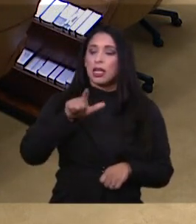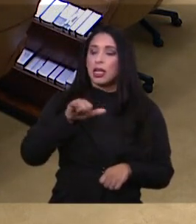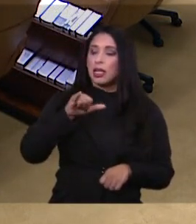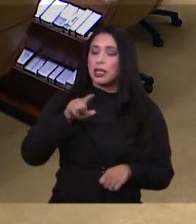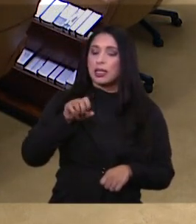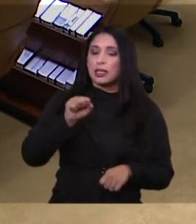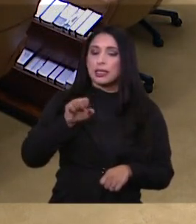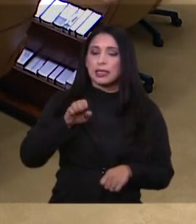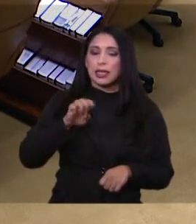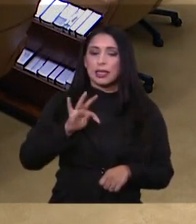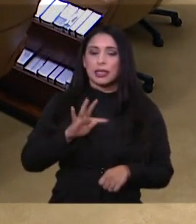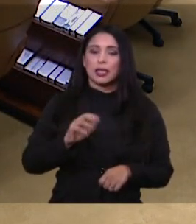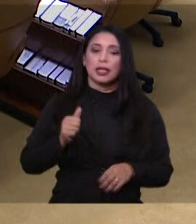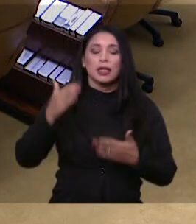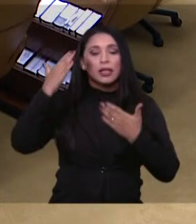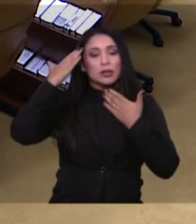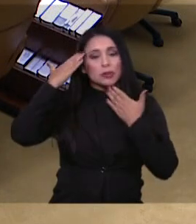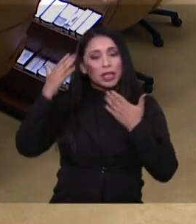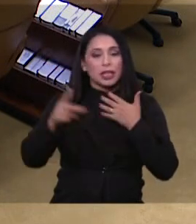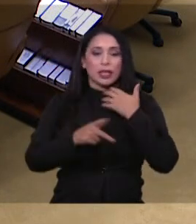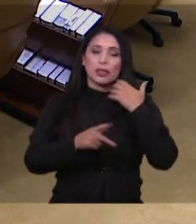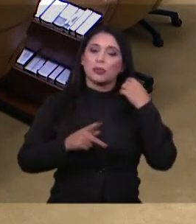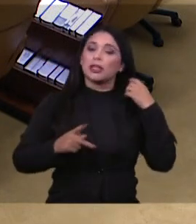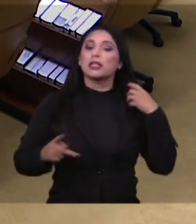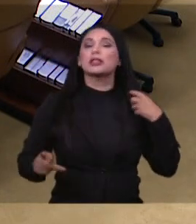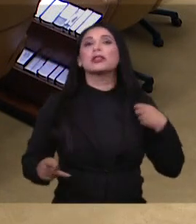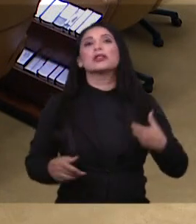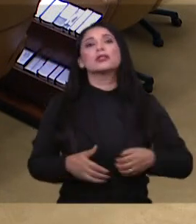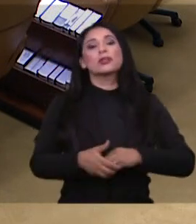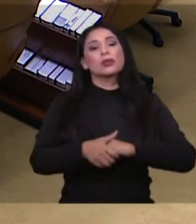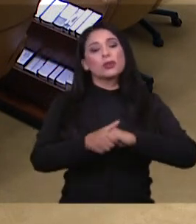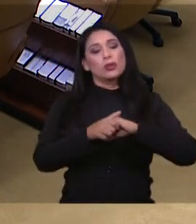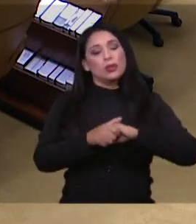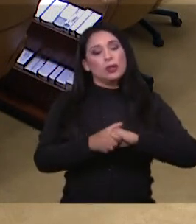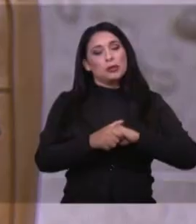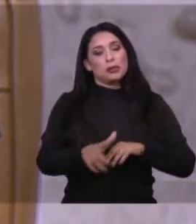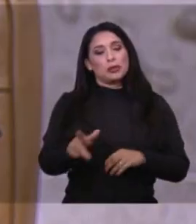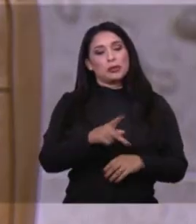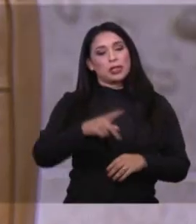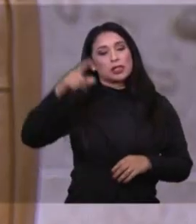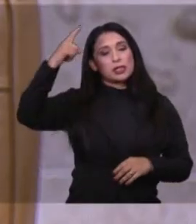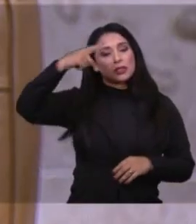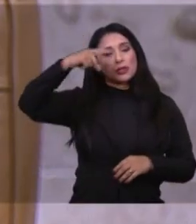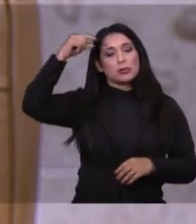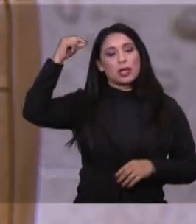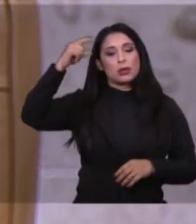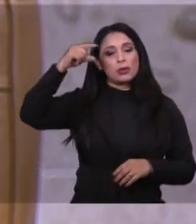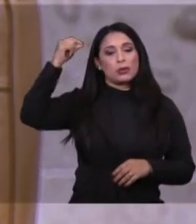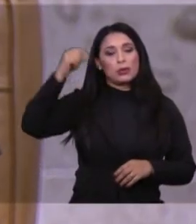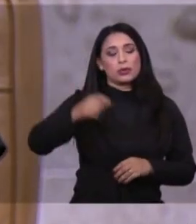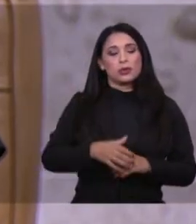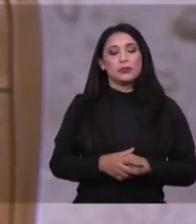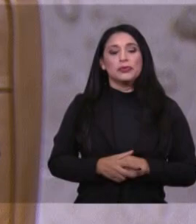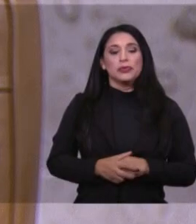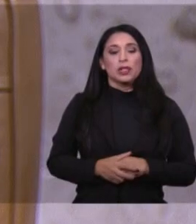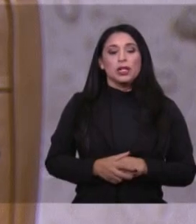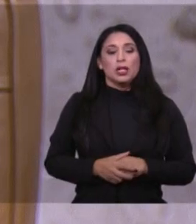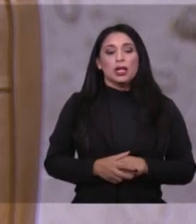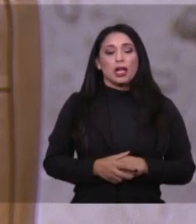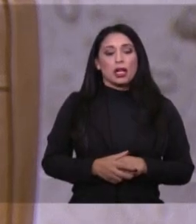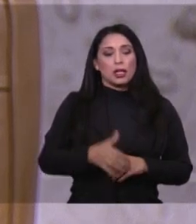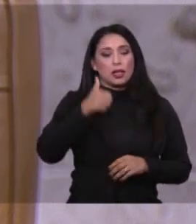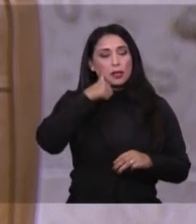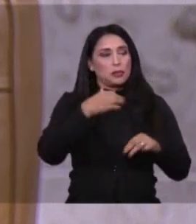o ministro-presidente do STF. Obrigada. Cumprimento o excelentíssimo senhor presidente, ministro Luiz Roberto Barroso, a excelentíssima